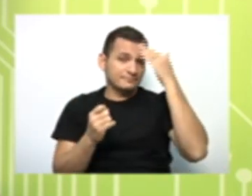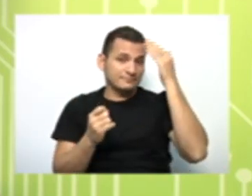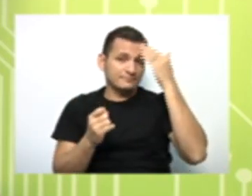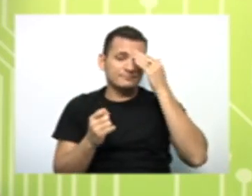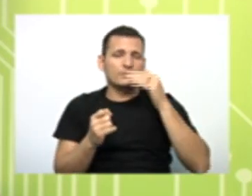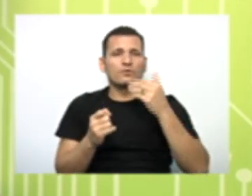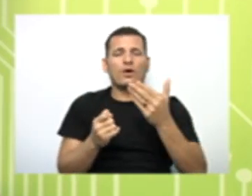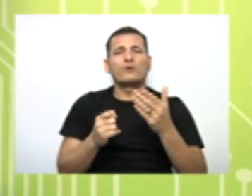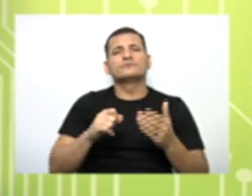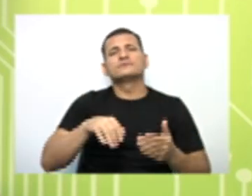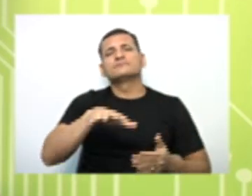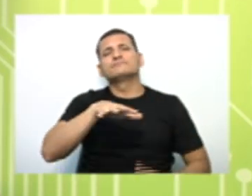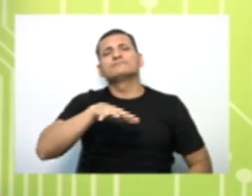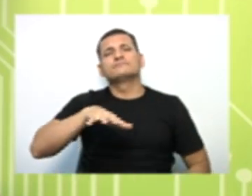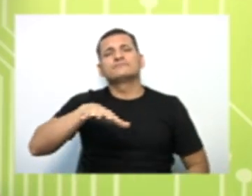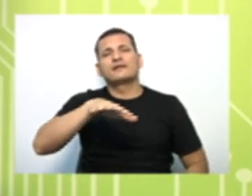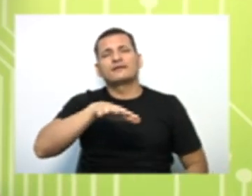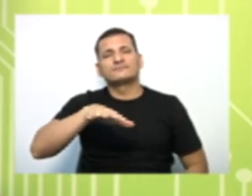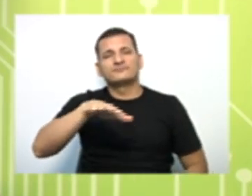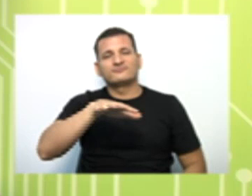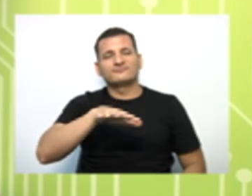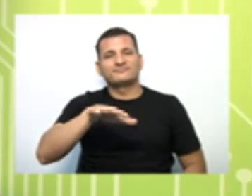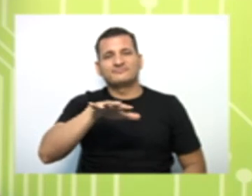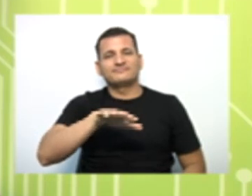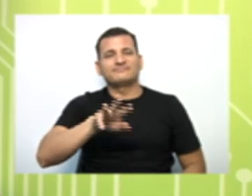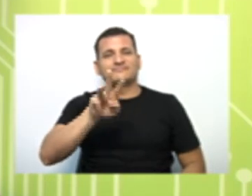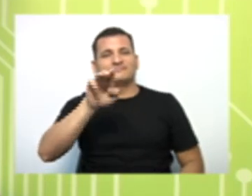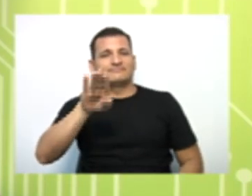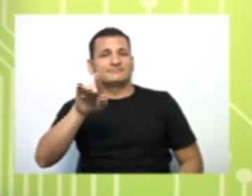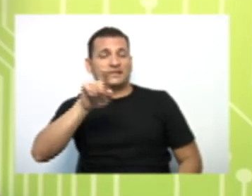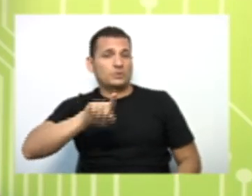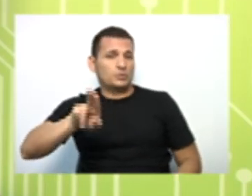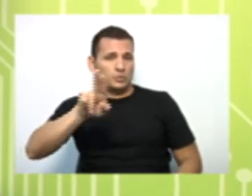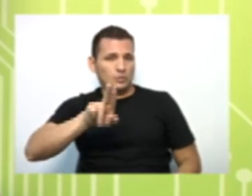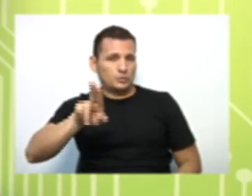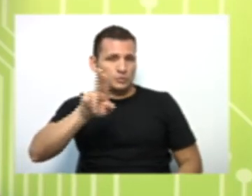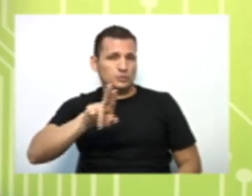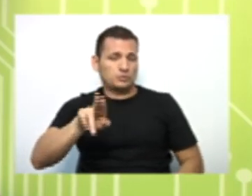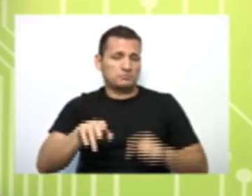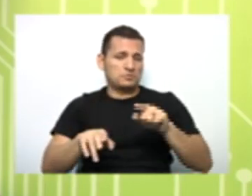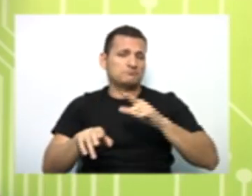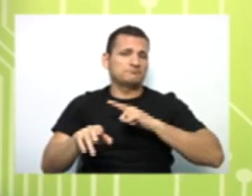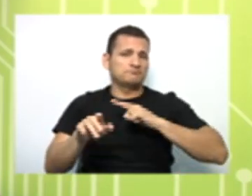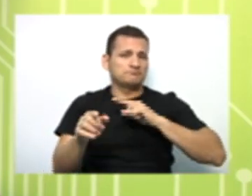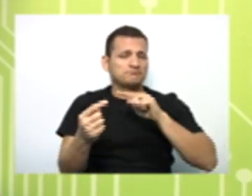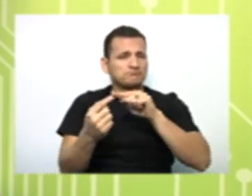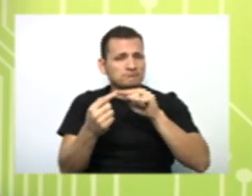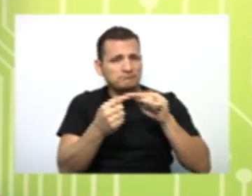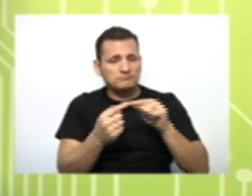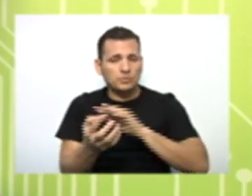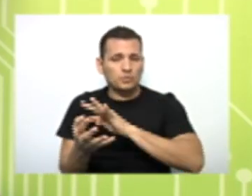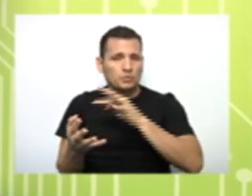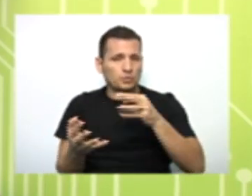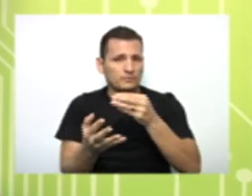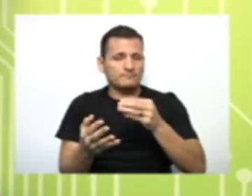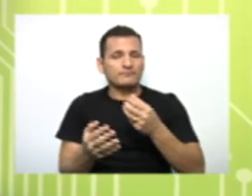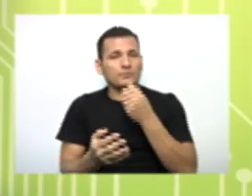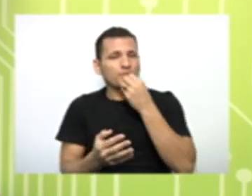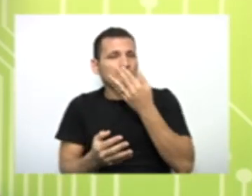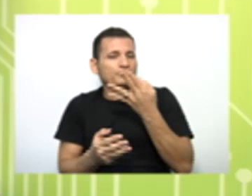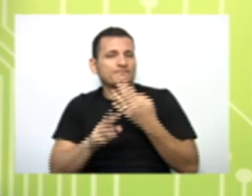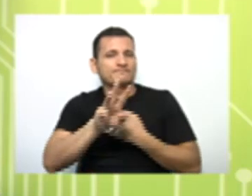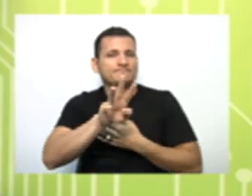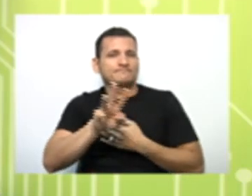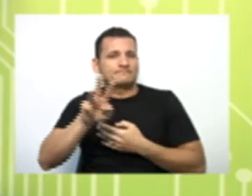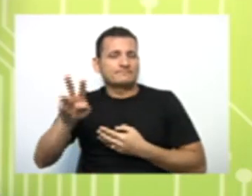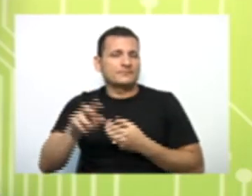é o espaço que essa página está utilizando no navegador, para que ela esteja adequada a todos eles. E um bom site, um